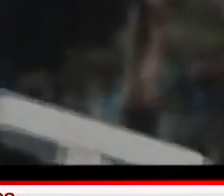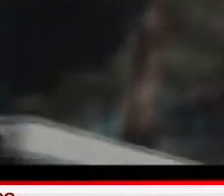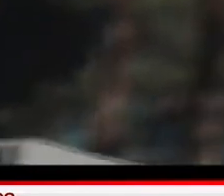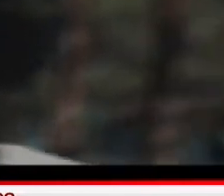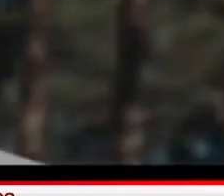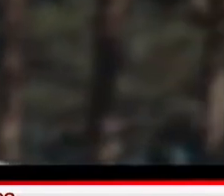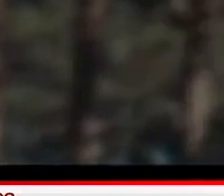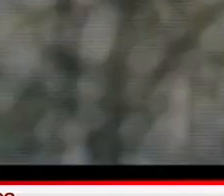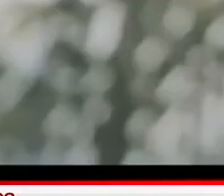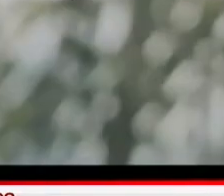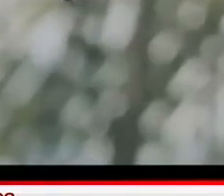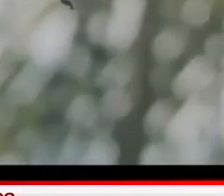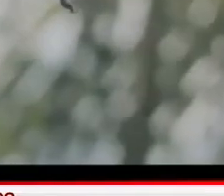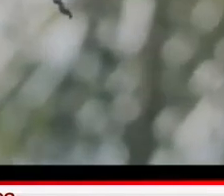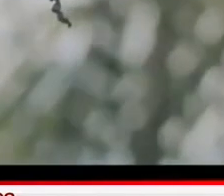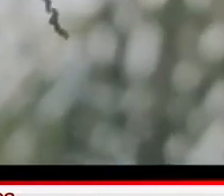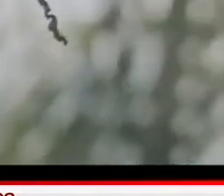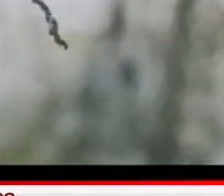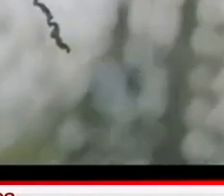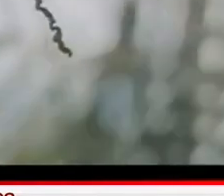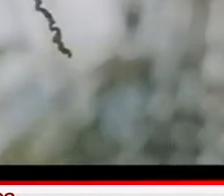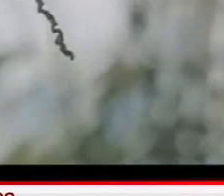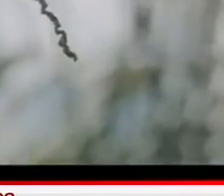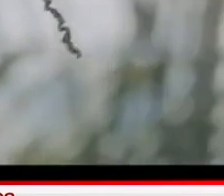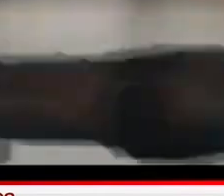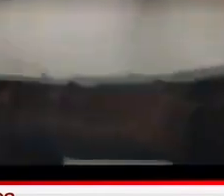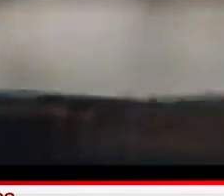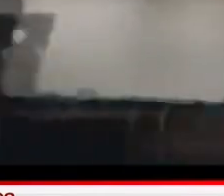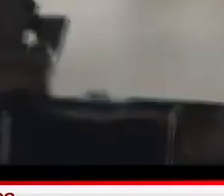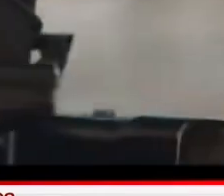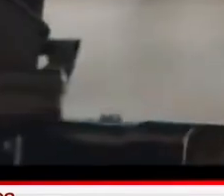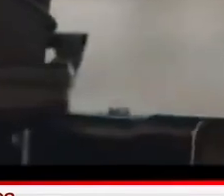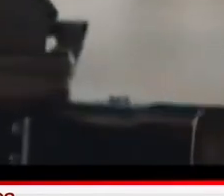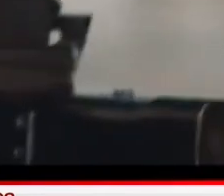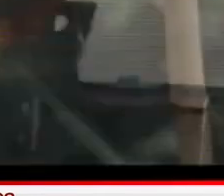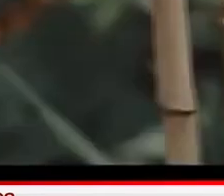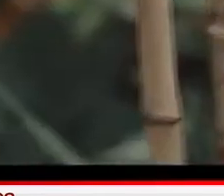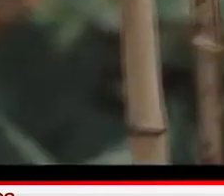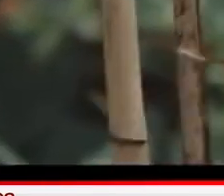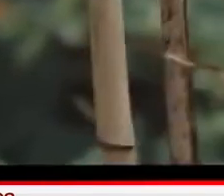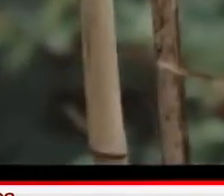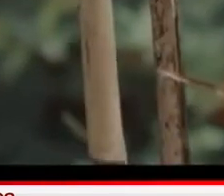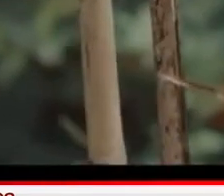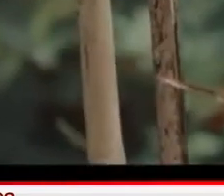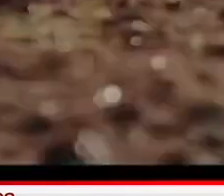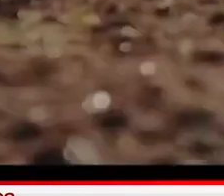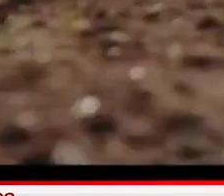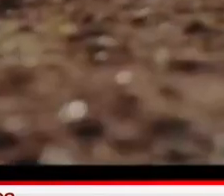Os desafios da mudança climática estamos acelerando a digitalização